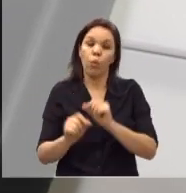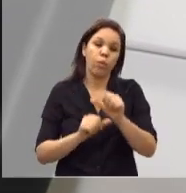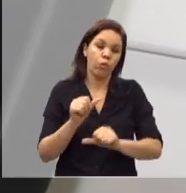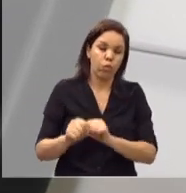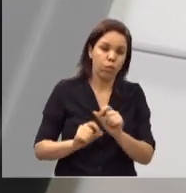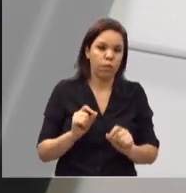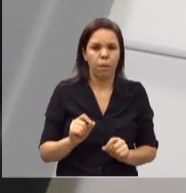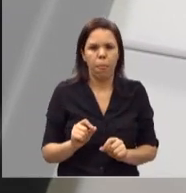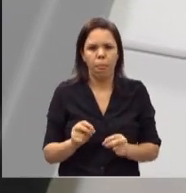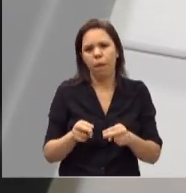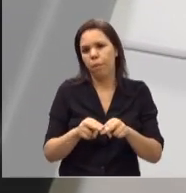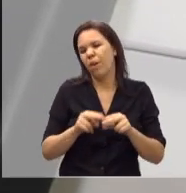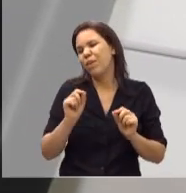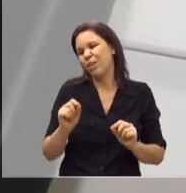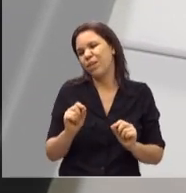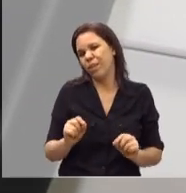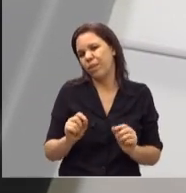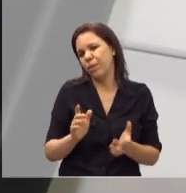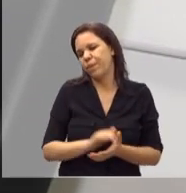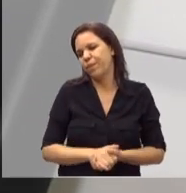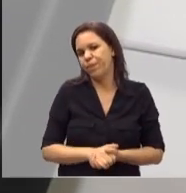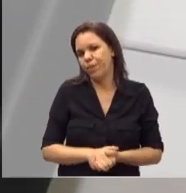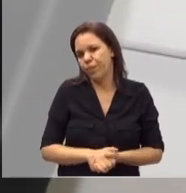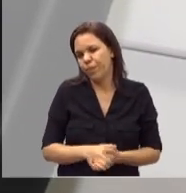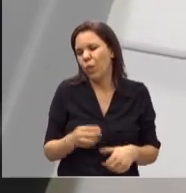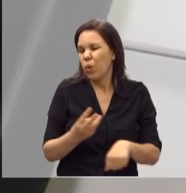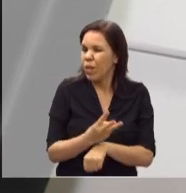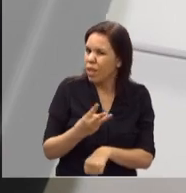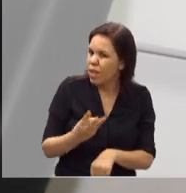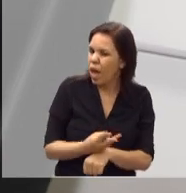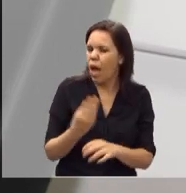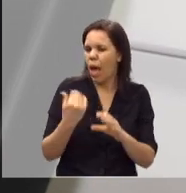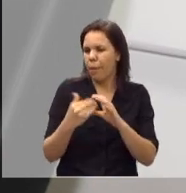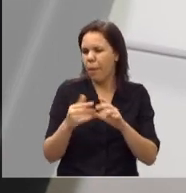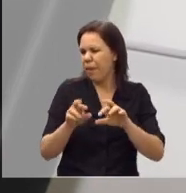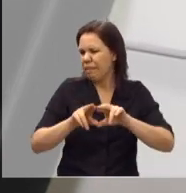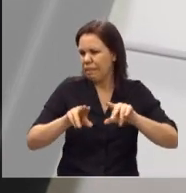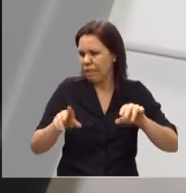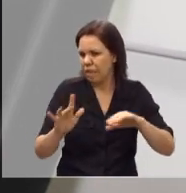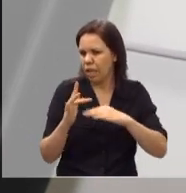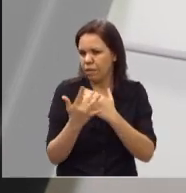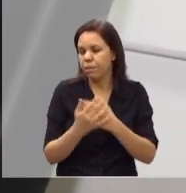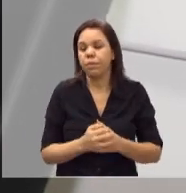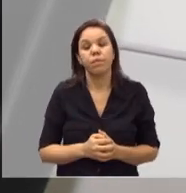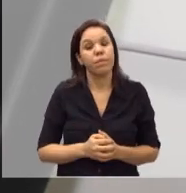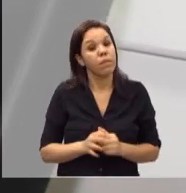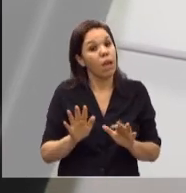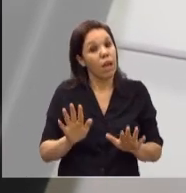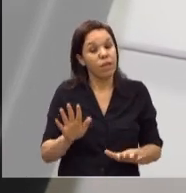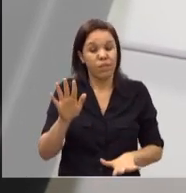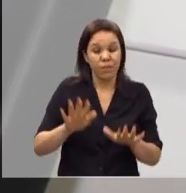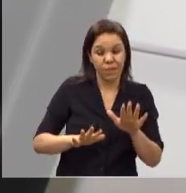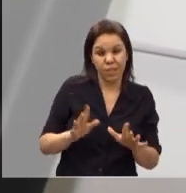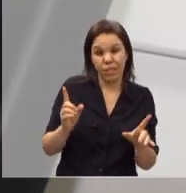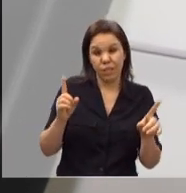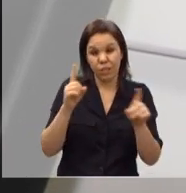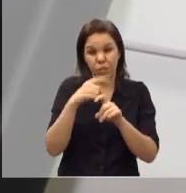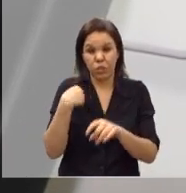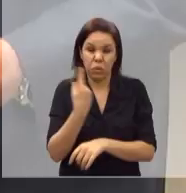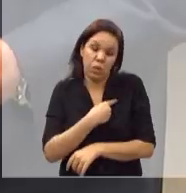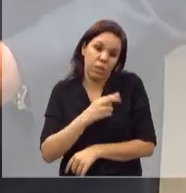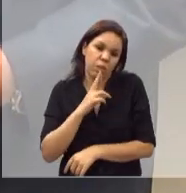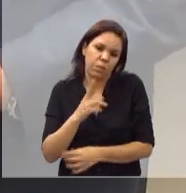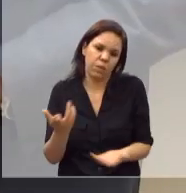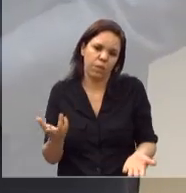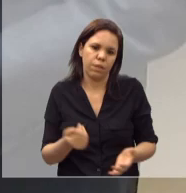advento da eletrônica, né? Do WhatsApp e tudo mais. Então, dificulta muito a nossa